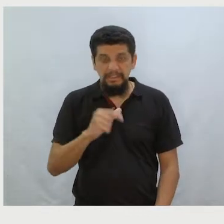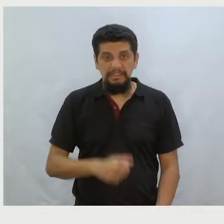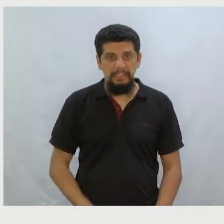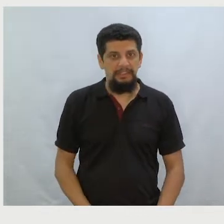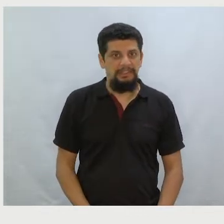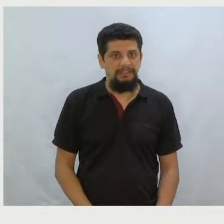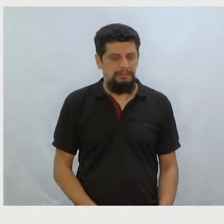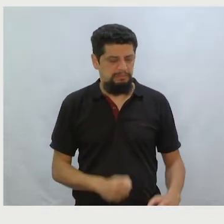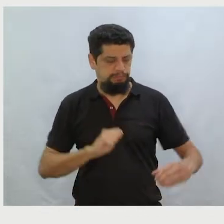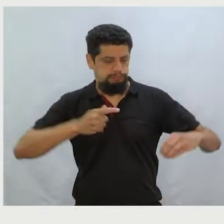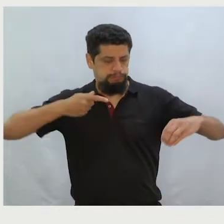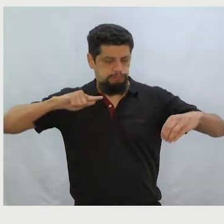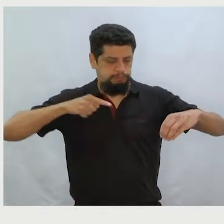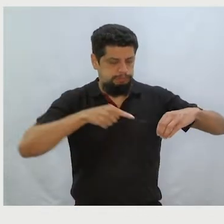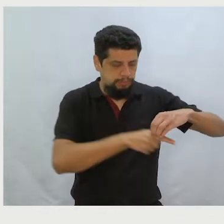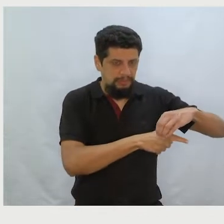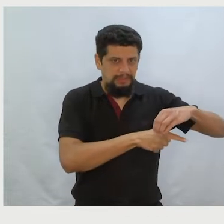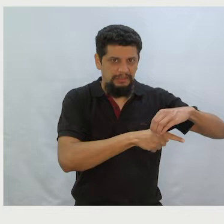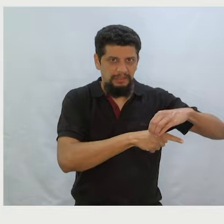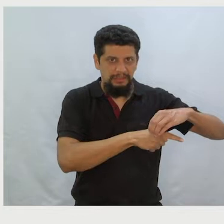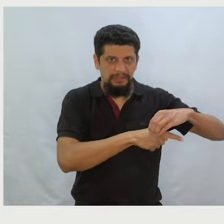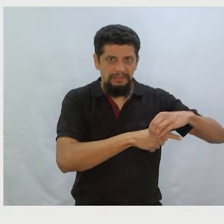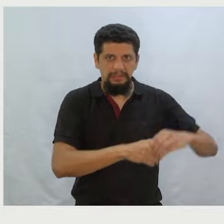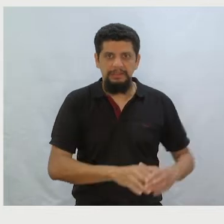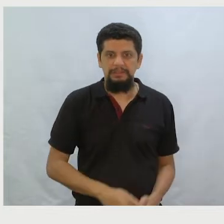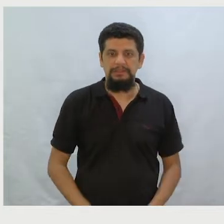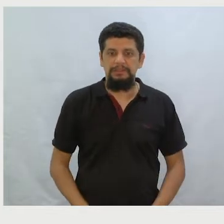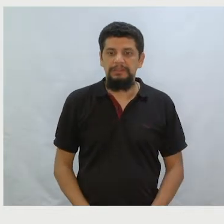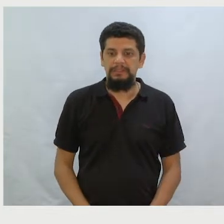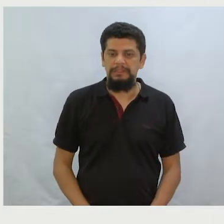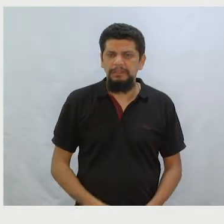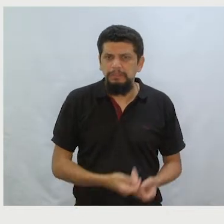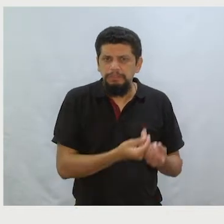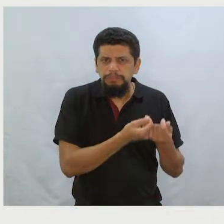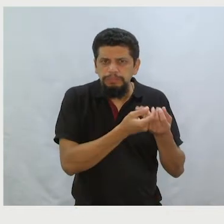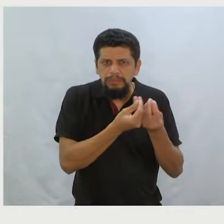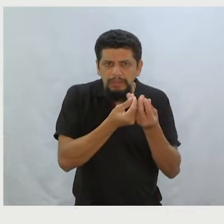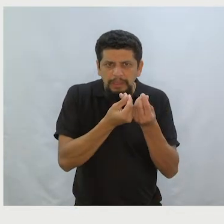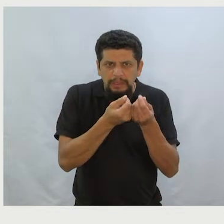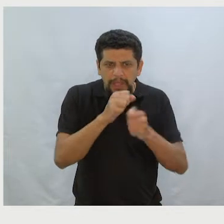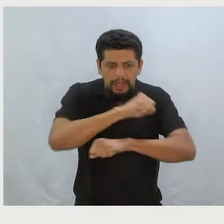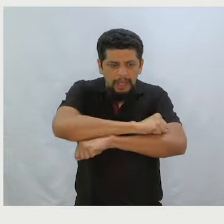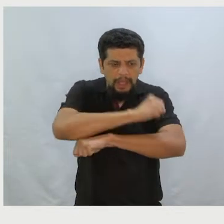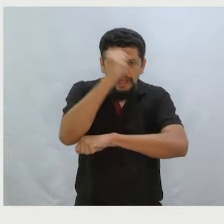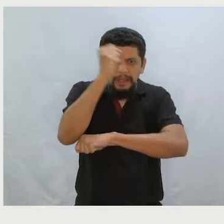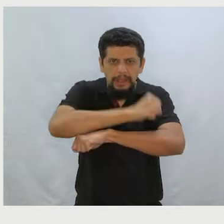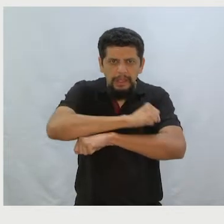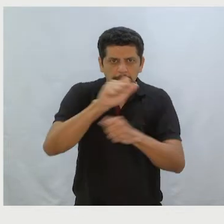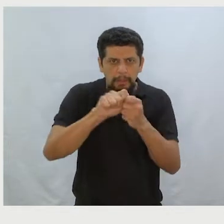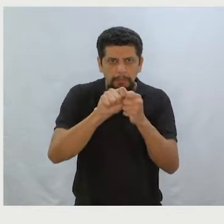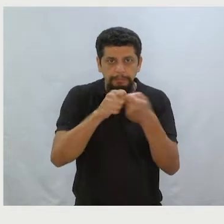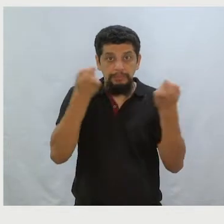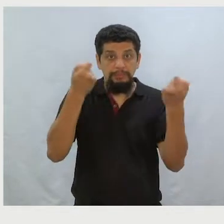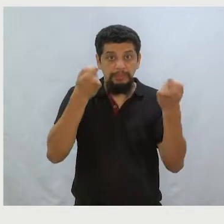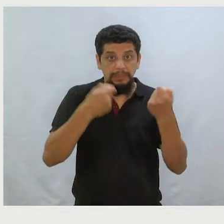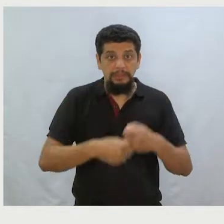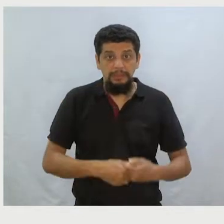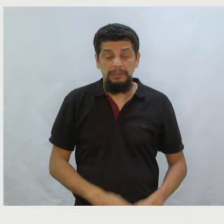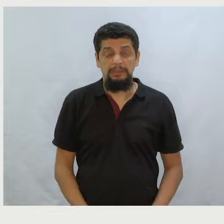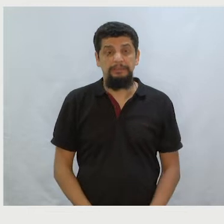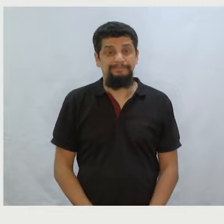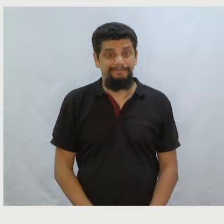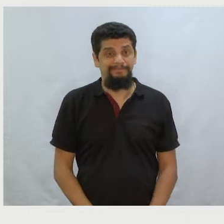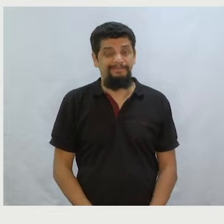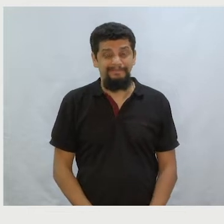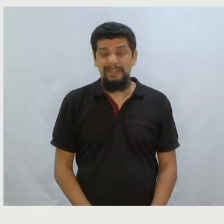que Até furou a rede e estilhaçou em mil pedaços a janela do vizinho deu